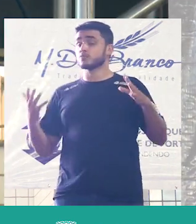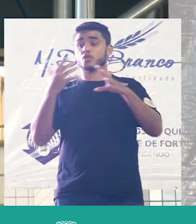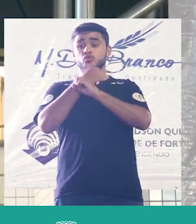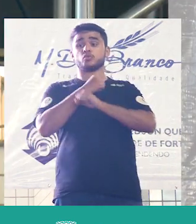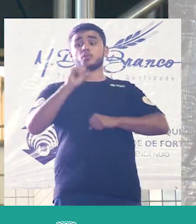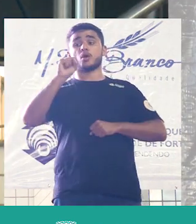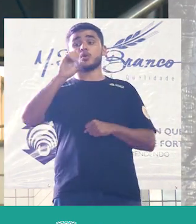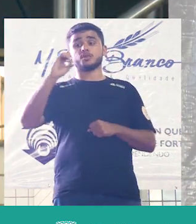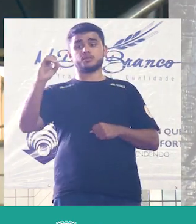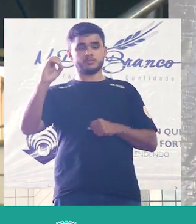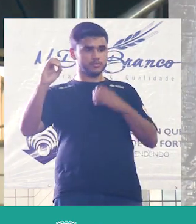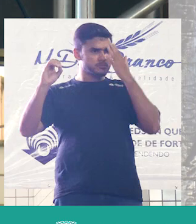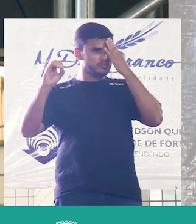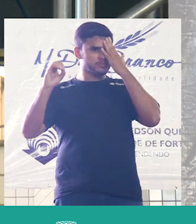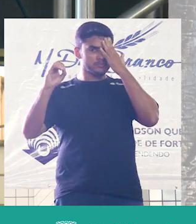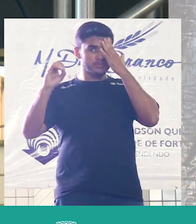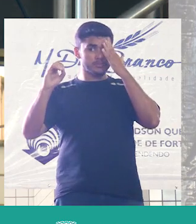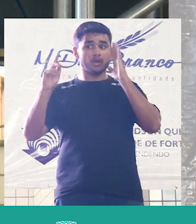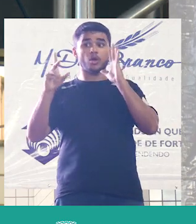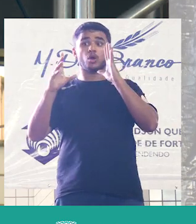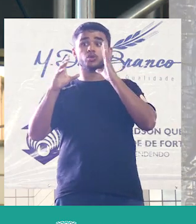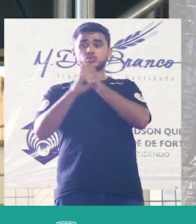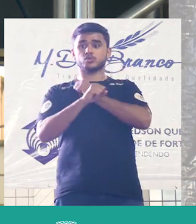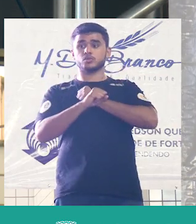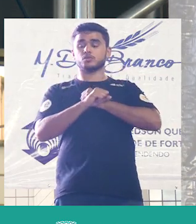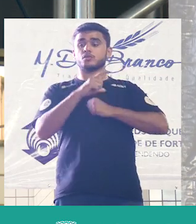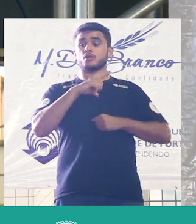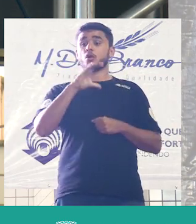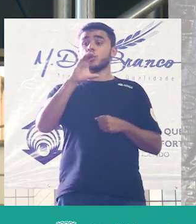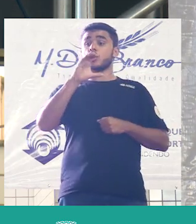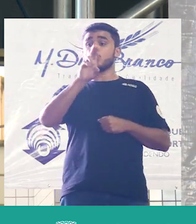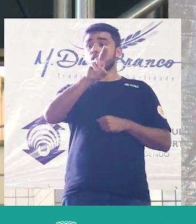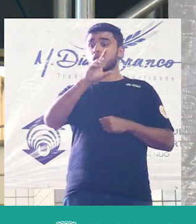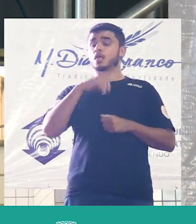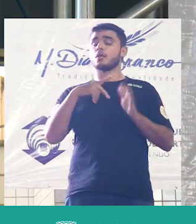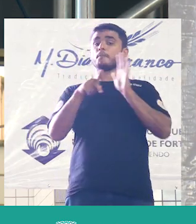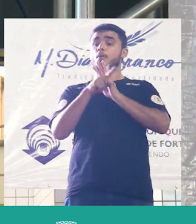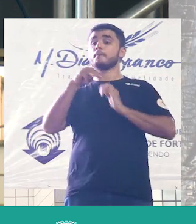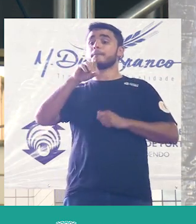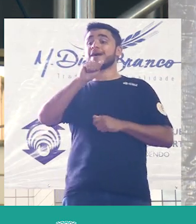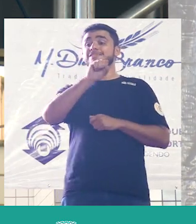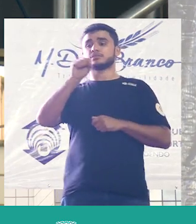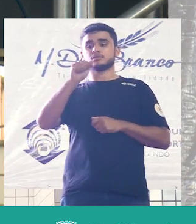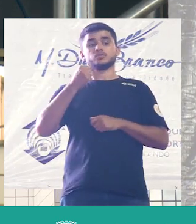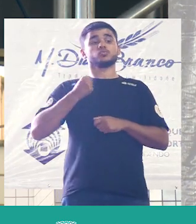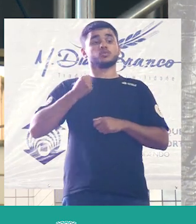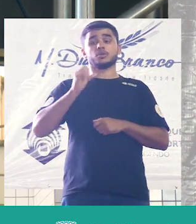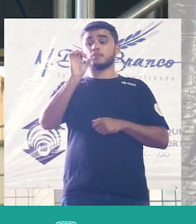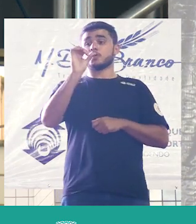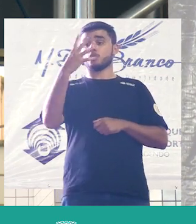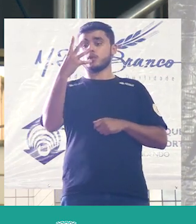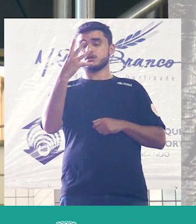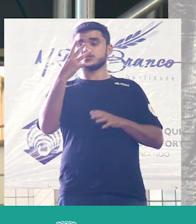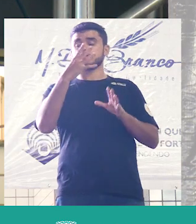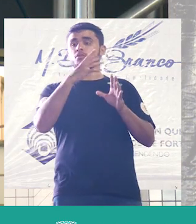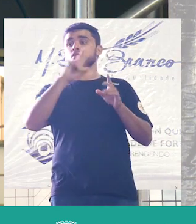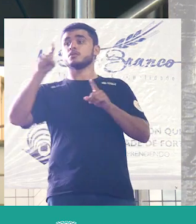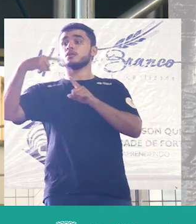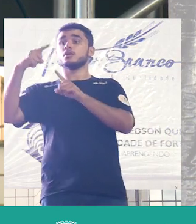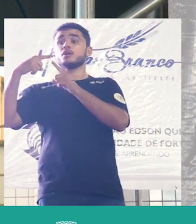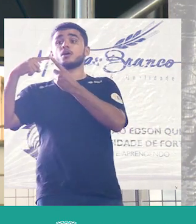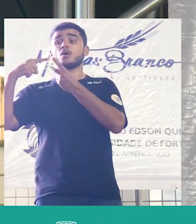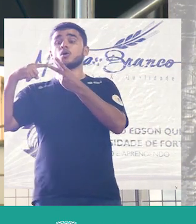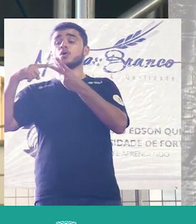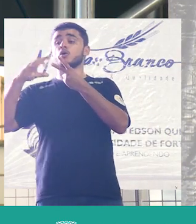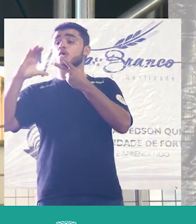80. A massa do cobre, 64. A massa do oxigênio, 16. 64 com 16, 80.